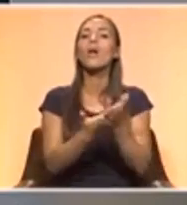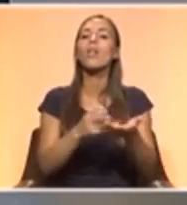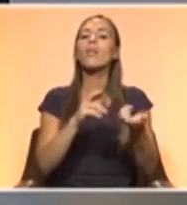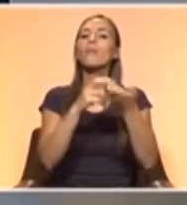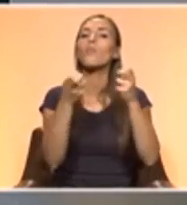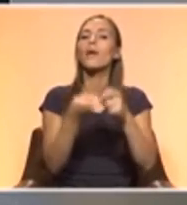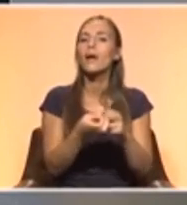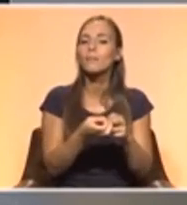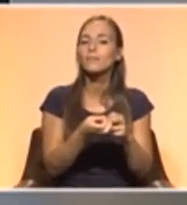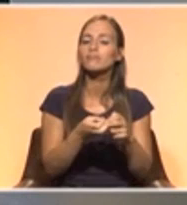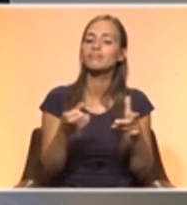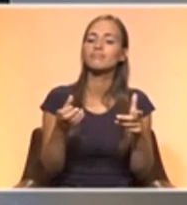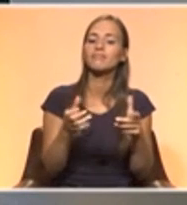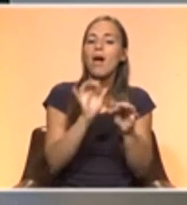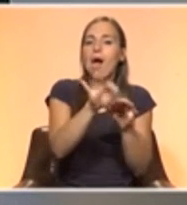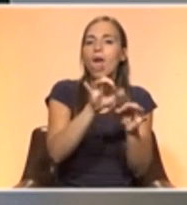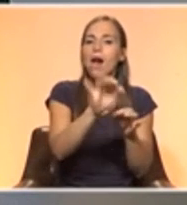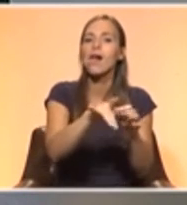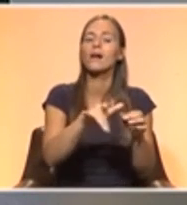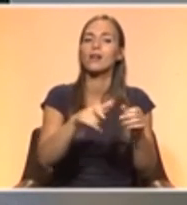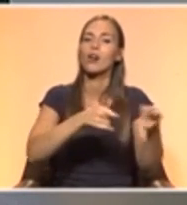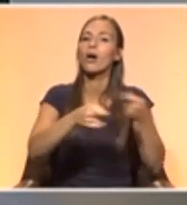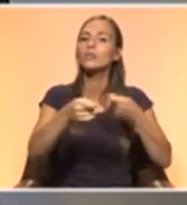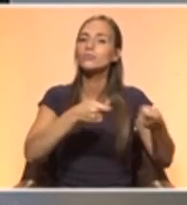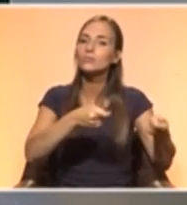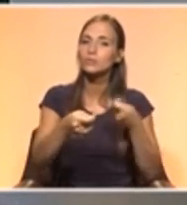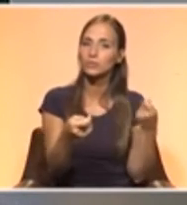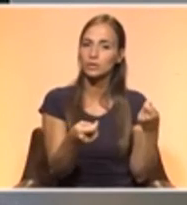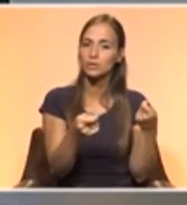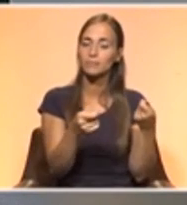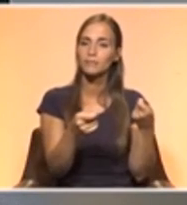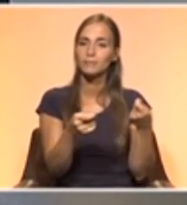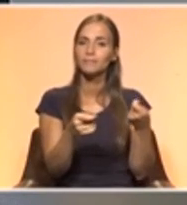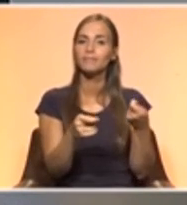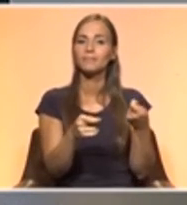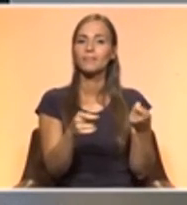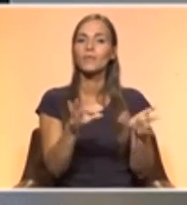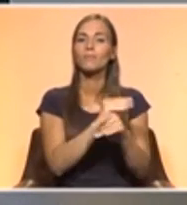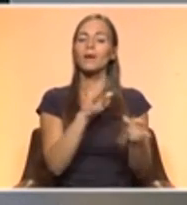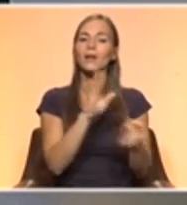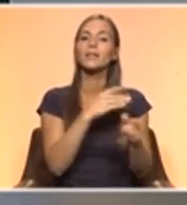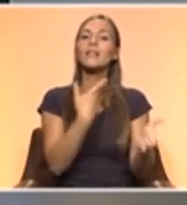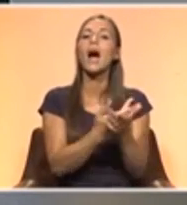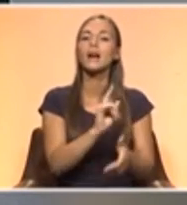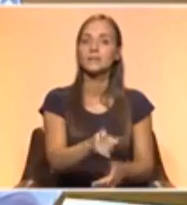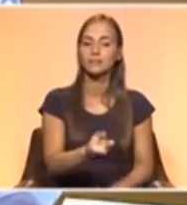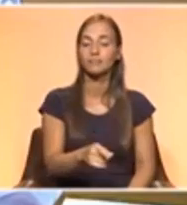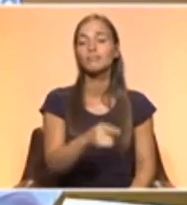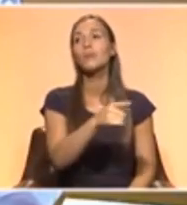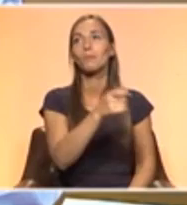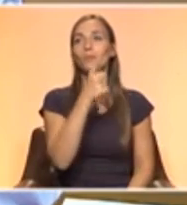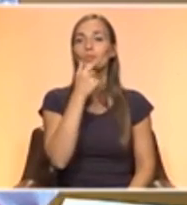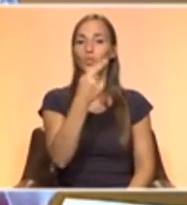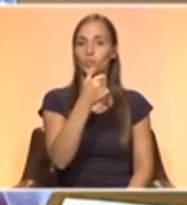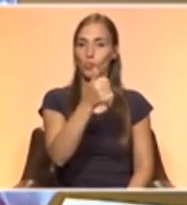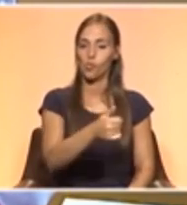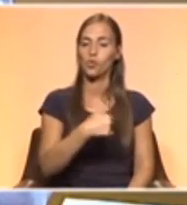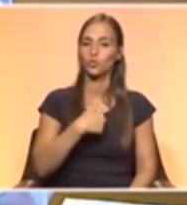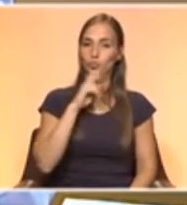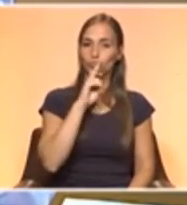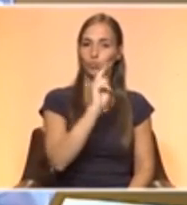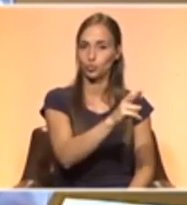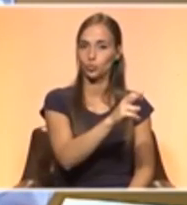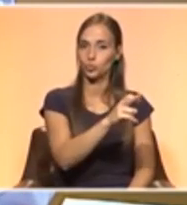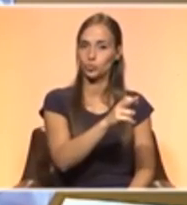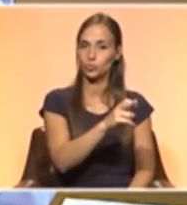área dos dos negócios e e e na área do marketing pois essa é uma boa questão eu eu vou-lhe responder rapidamente com uma